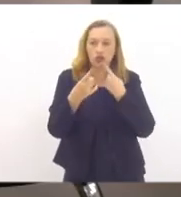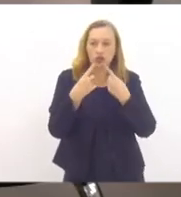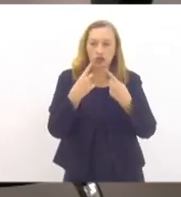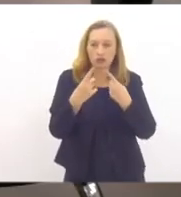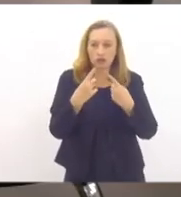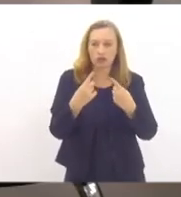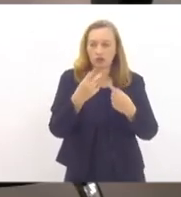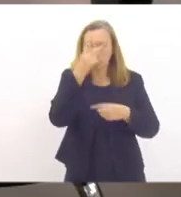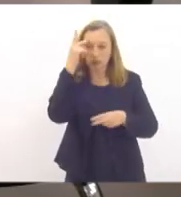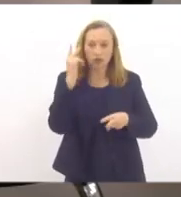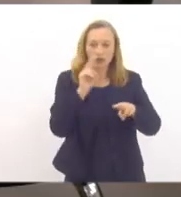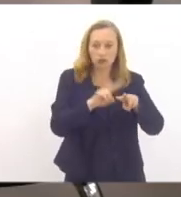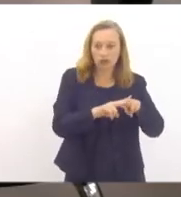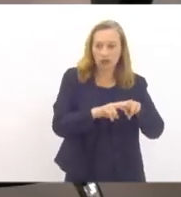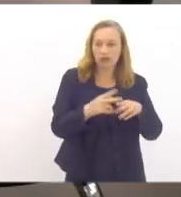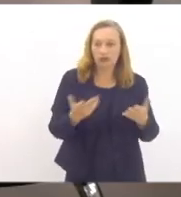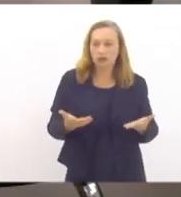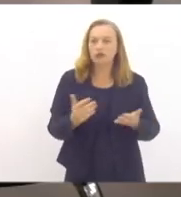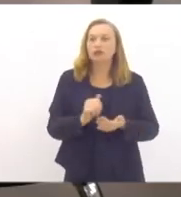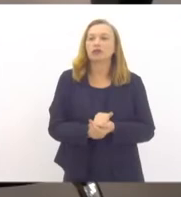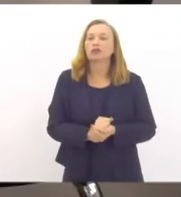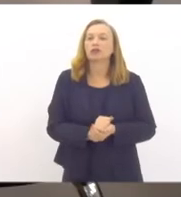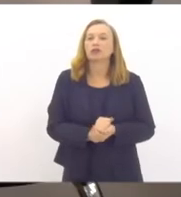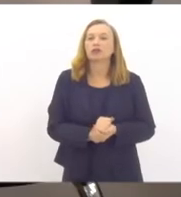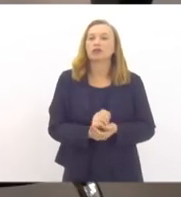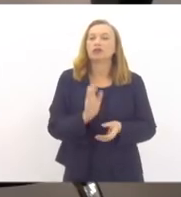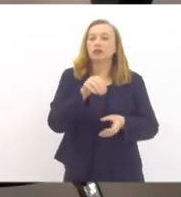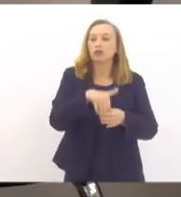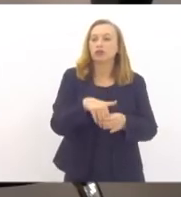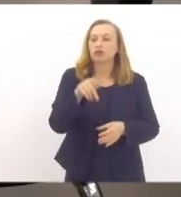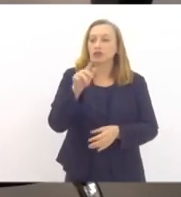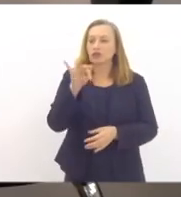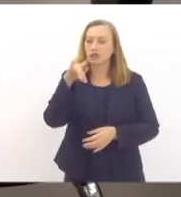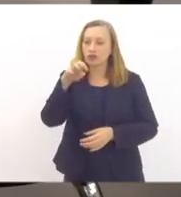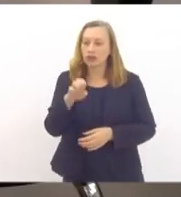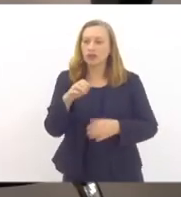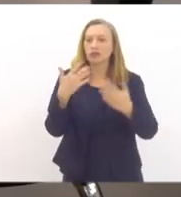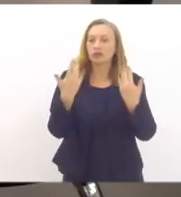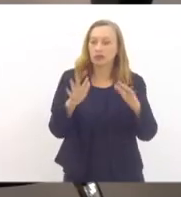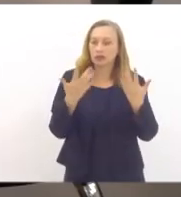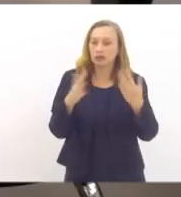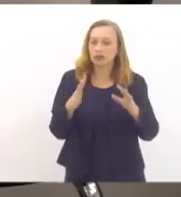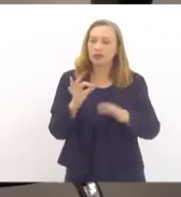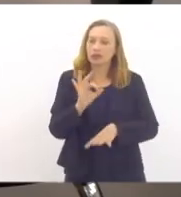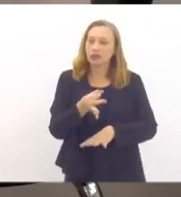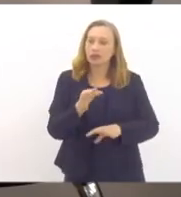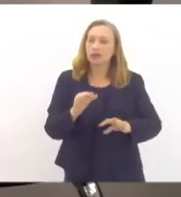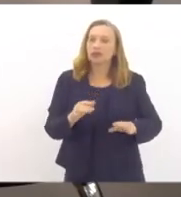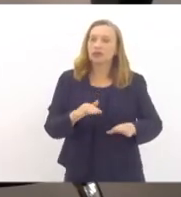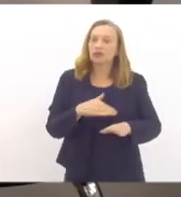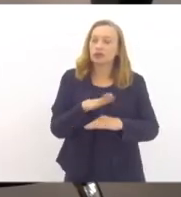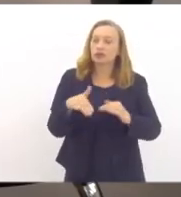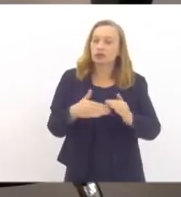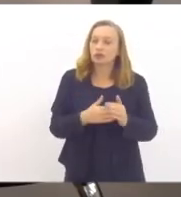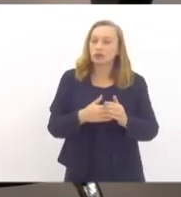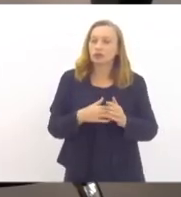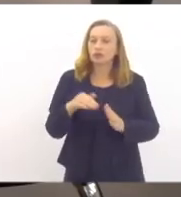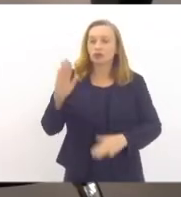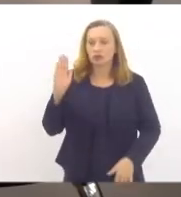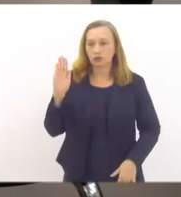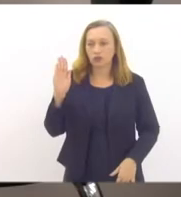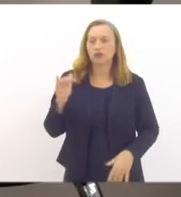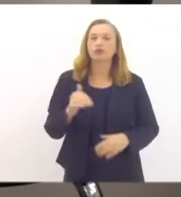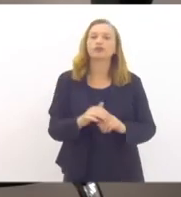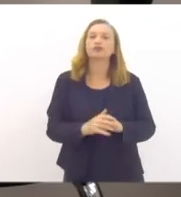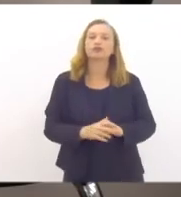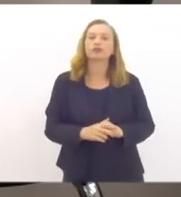presos. Então, o voto vai no Felipe. Para além disso, parabenizar, é claro, todas as demais candidatas e candidatos.